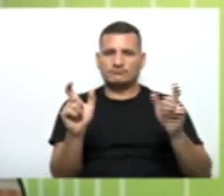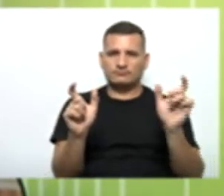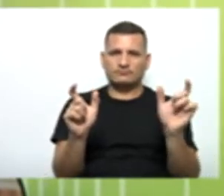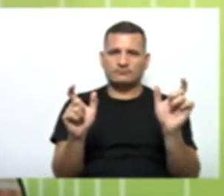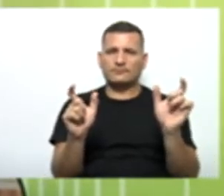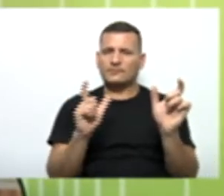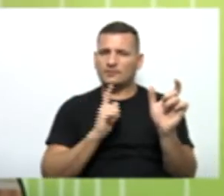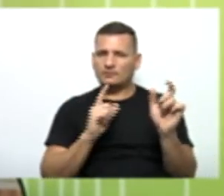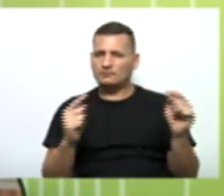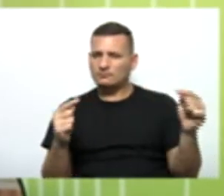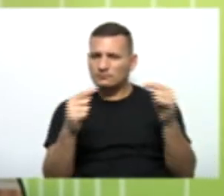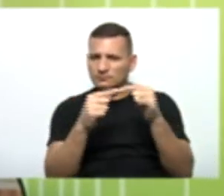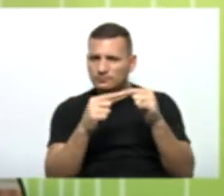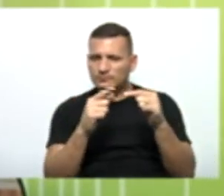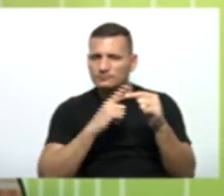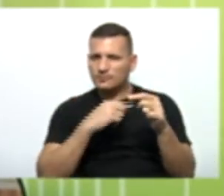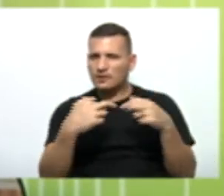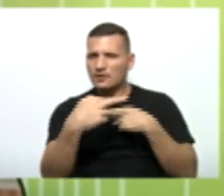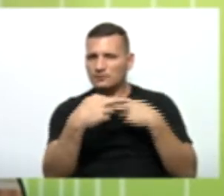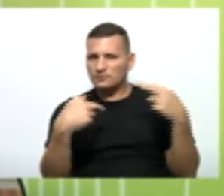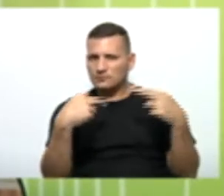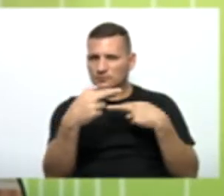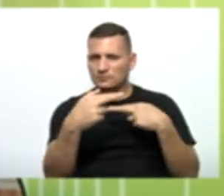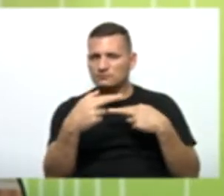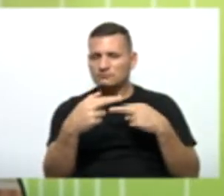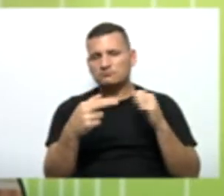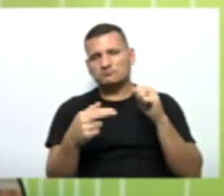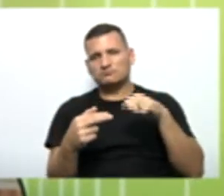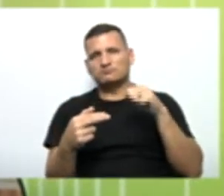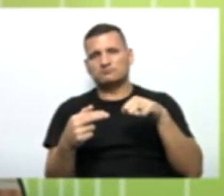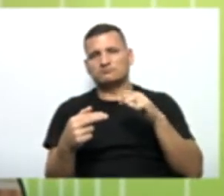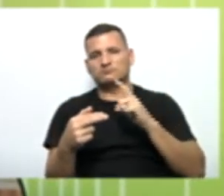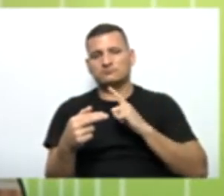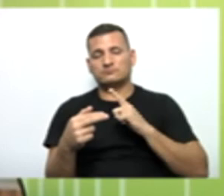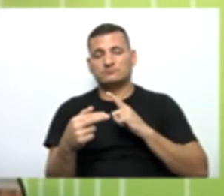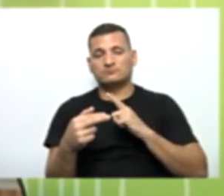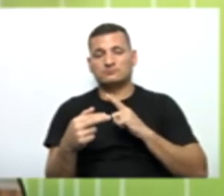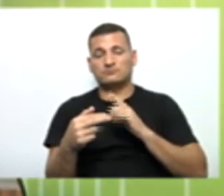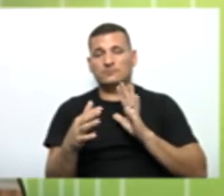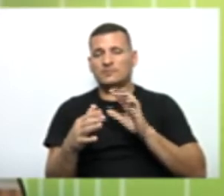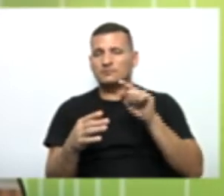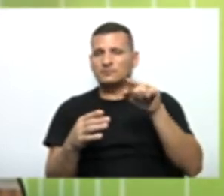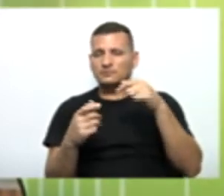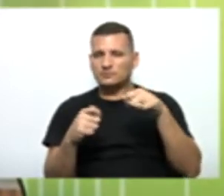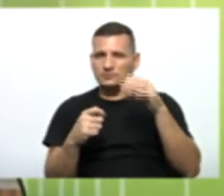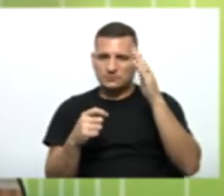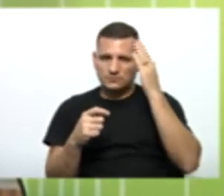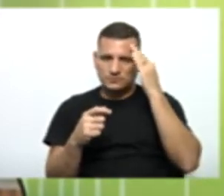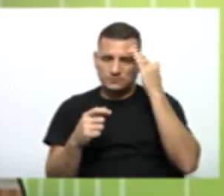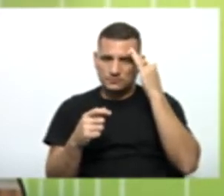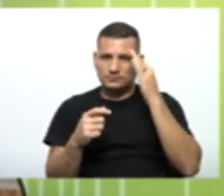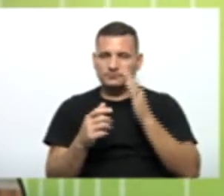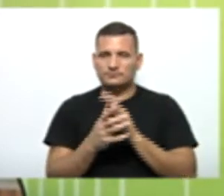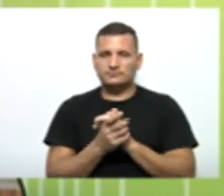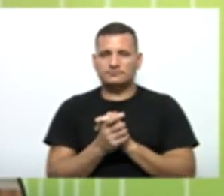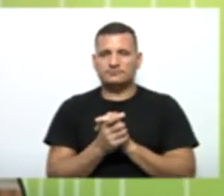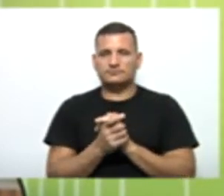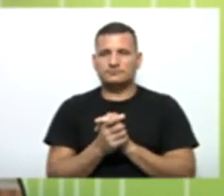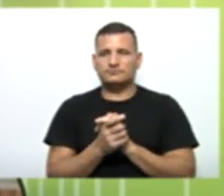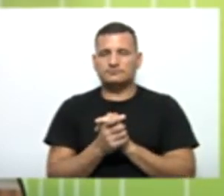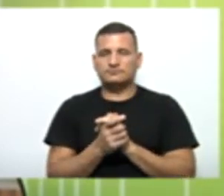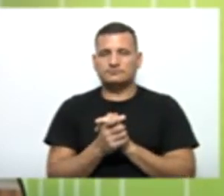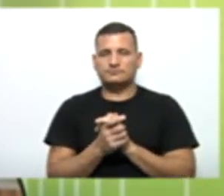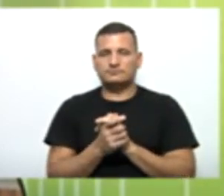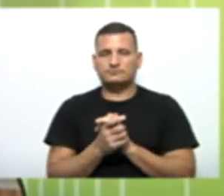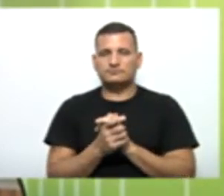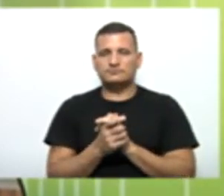se relaciona com a classe professor? Sim. E aí você precisa saber, ó a dica que eu vou dar para vocês,